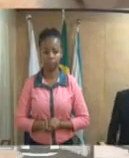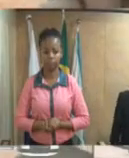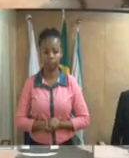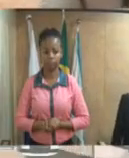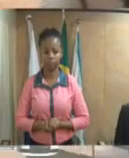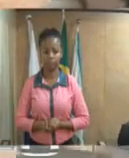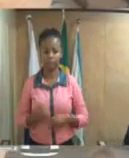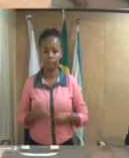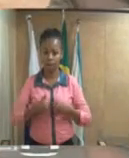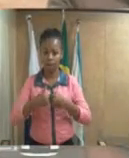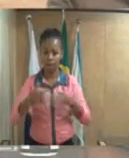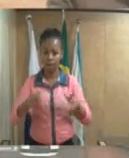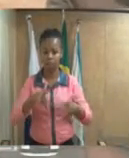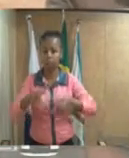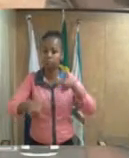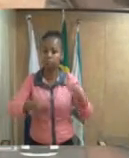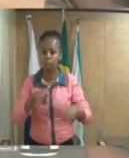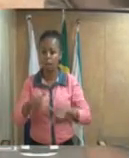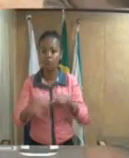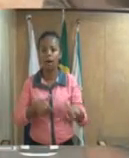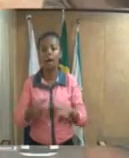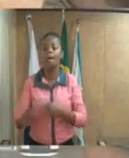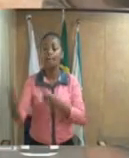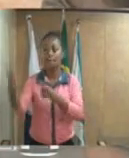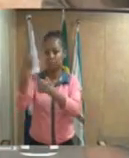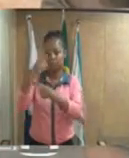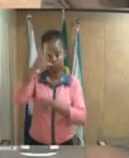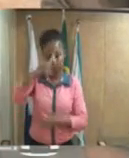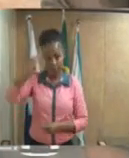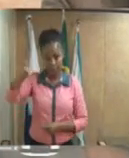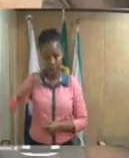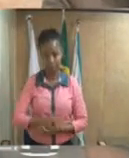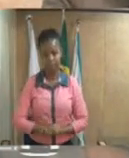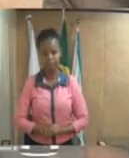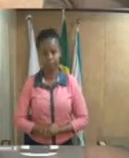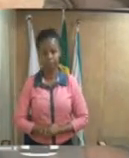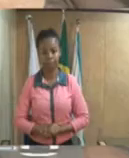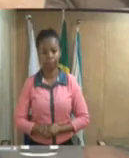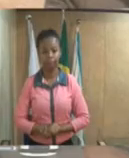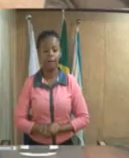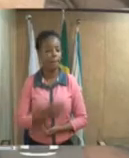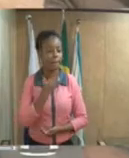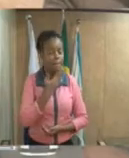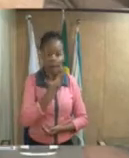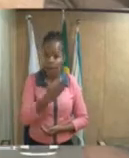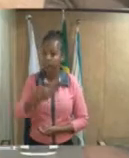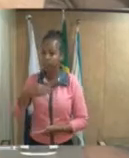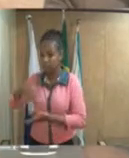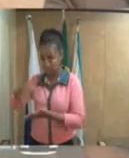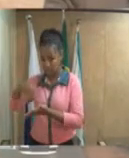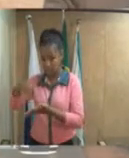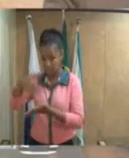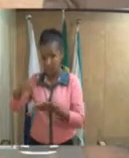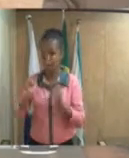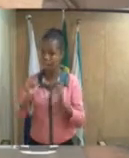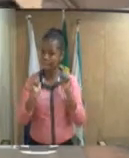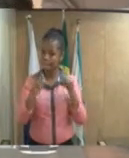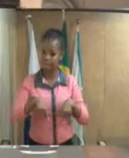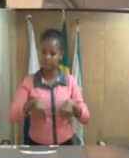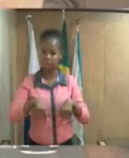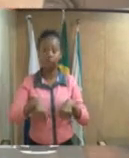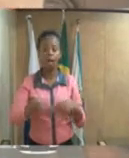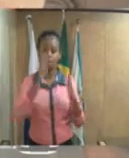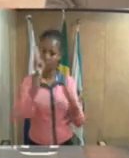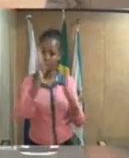Dou por aberto os trabalhos sobre a proteção de Deus. Peço ao seu secretário que faça